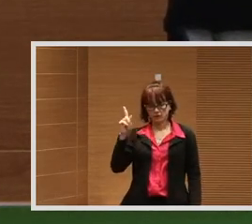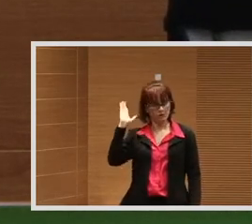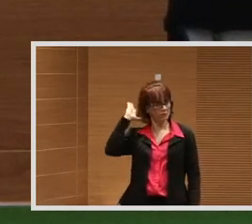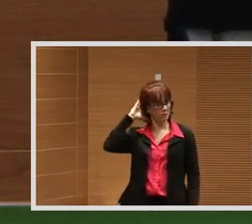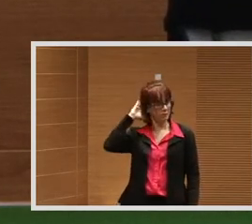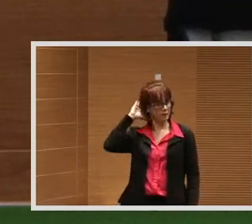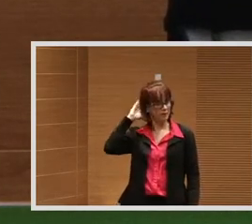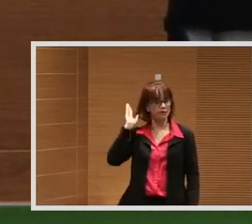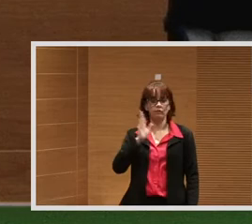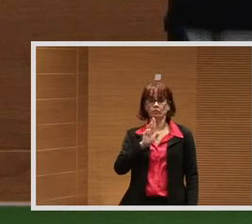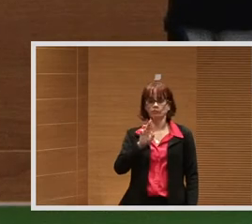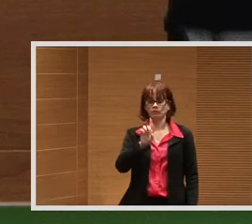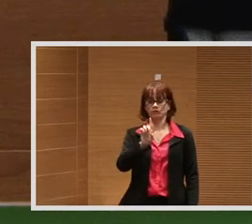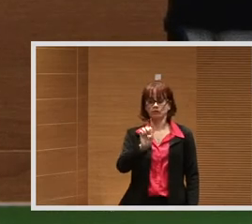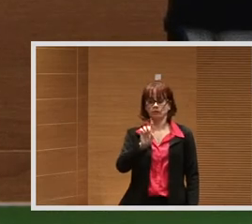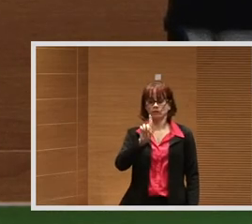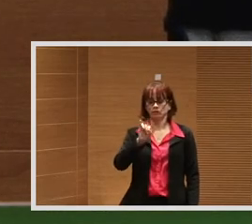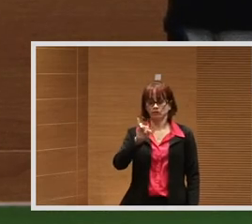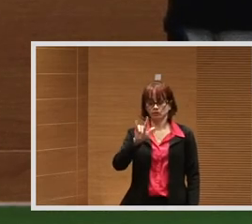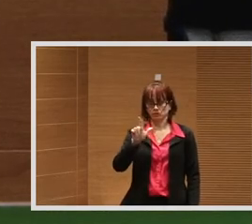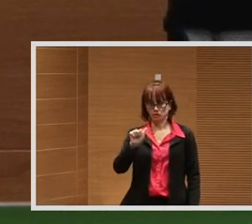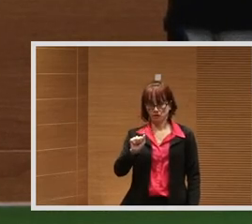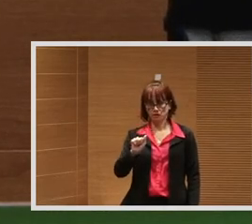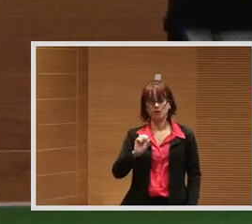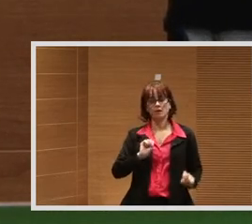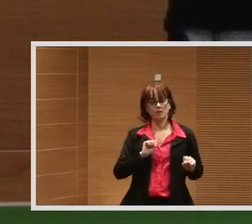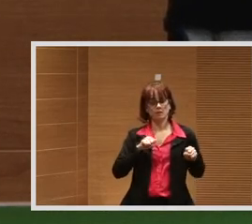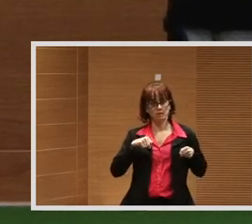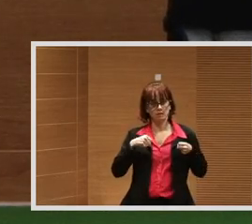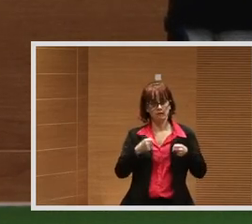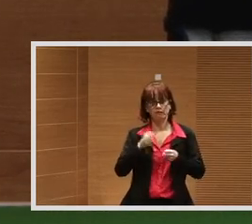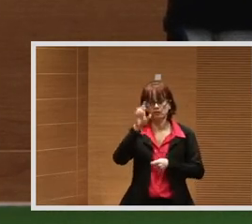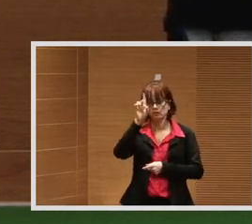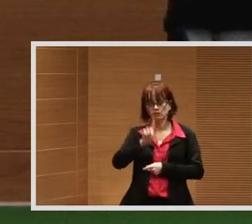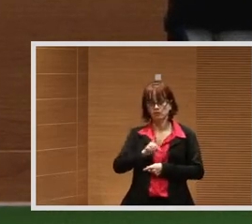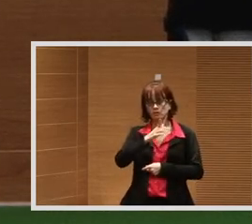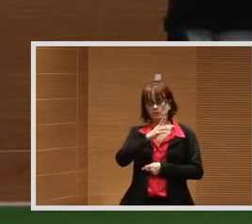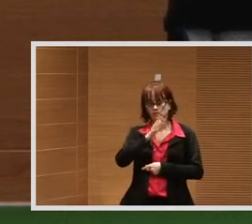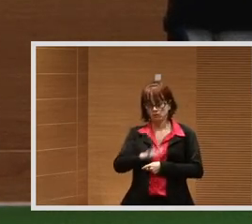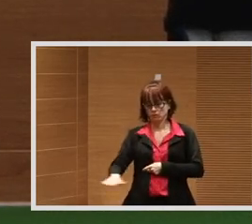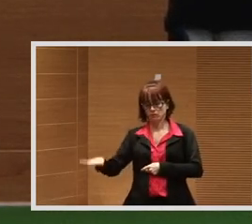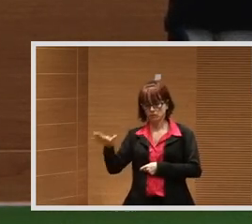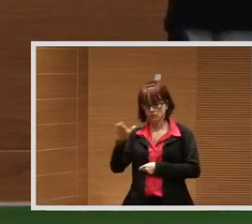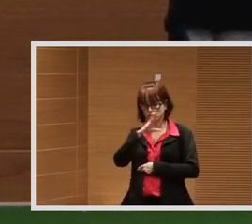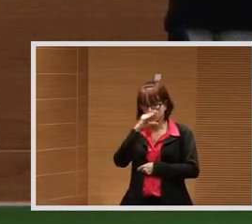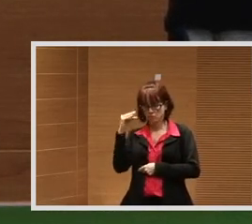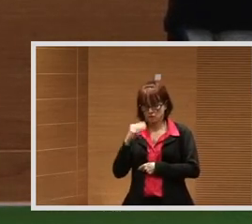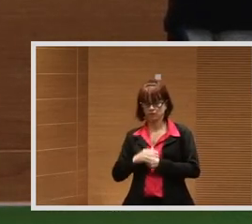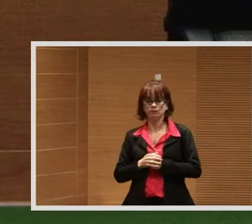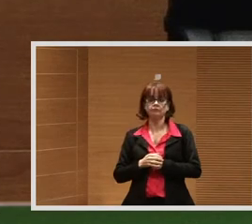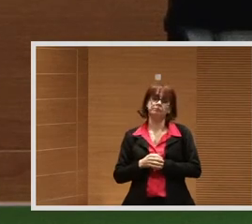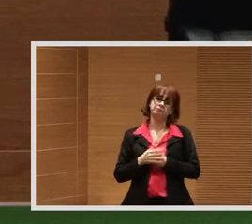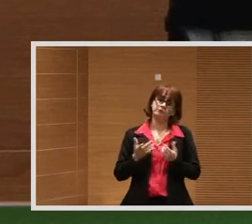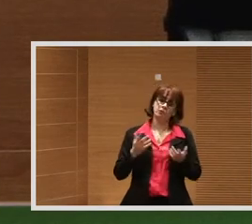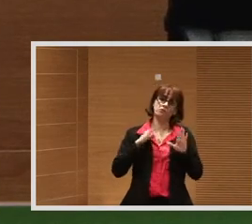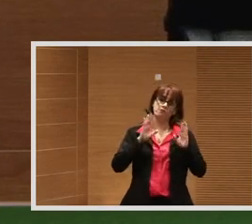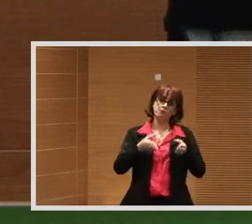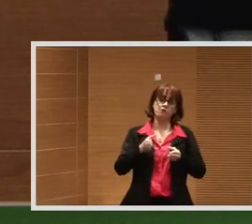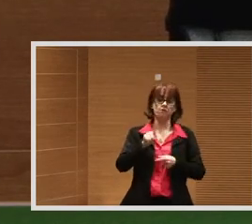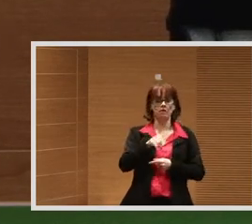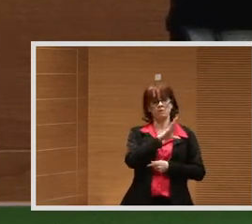DEDICA, que é Defesa dos Direitos de Crianças e Adolescentes, que atendem crianças e